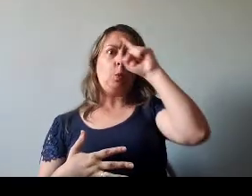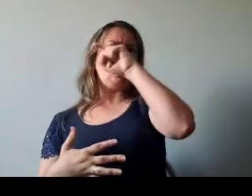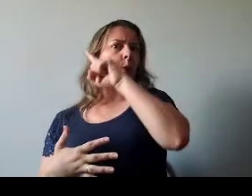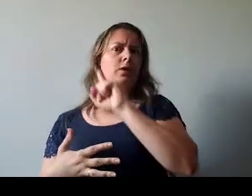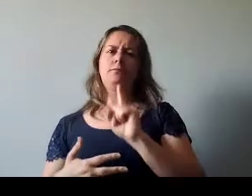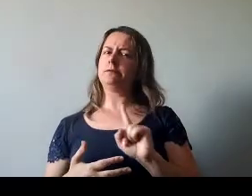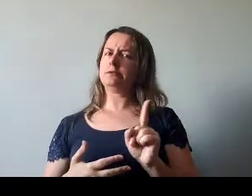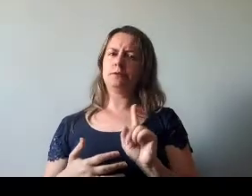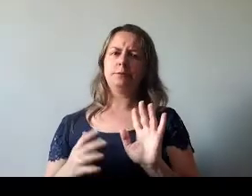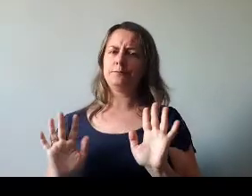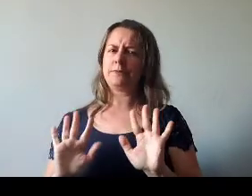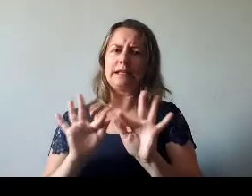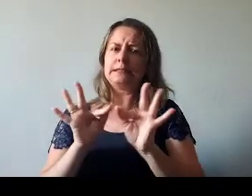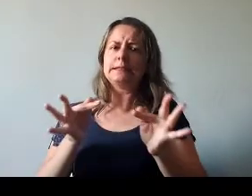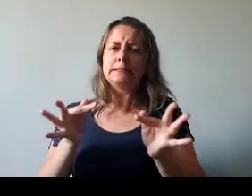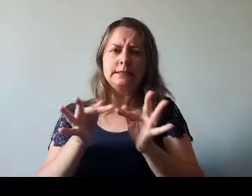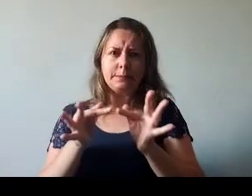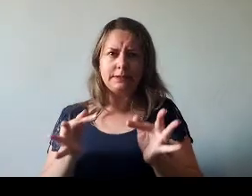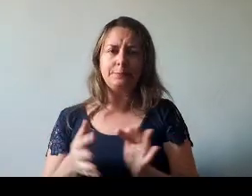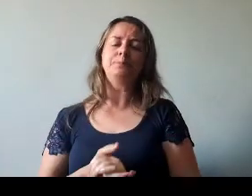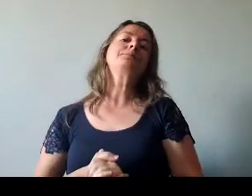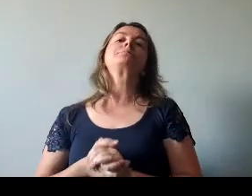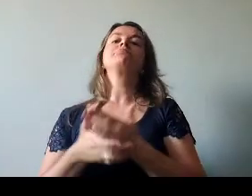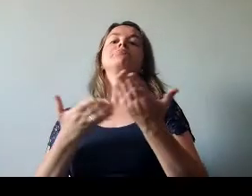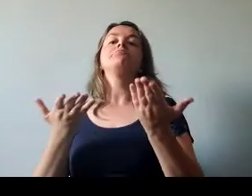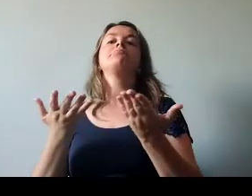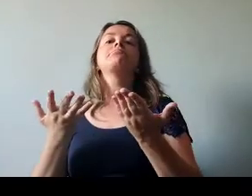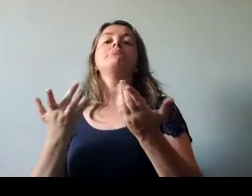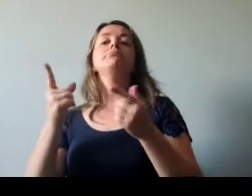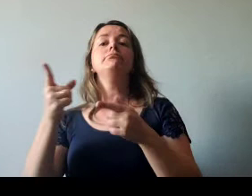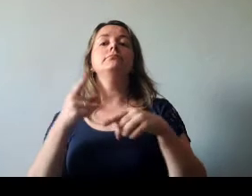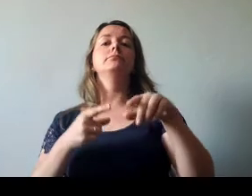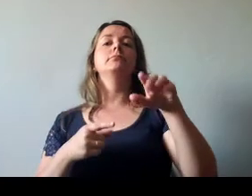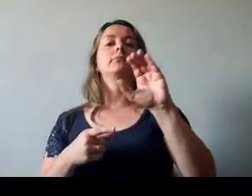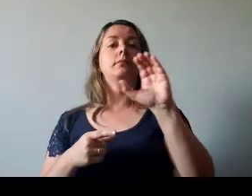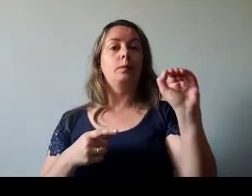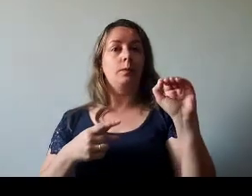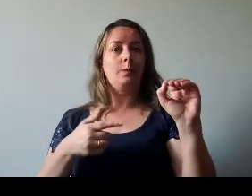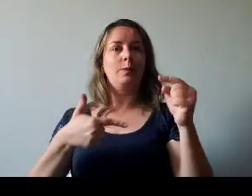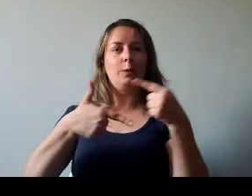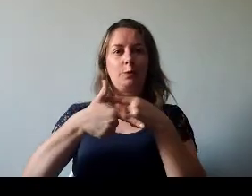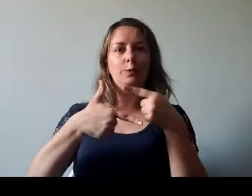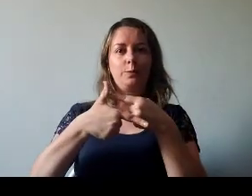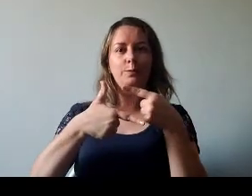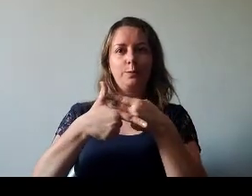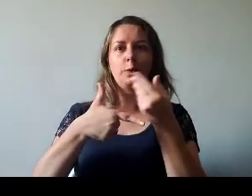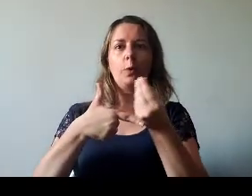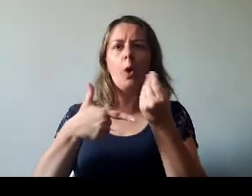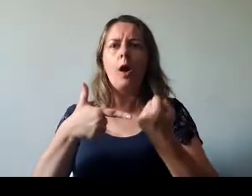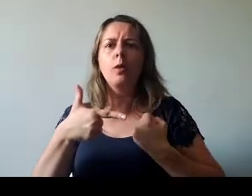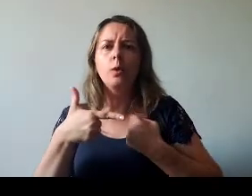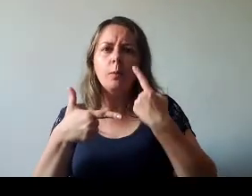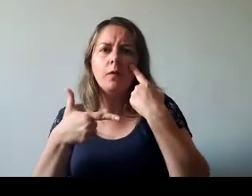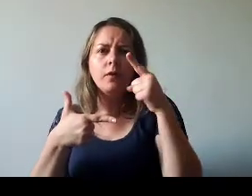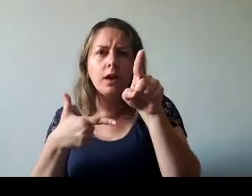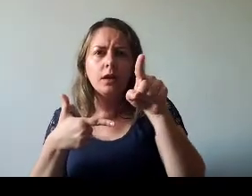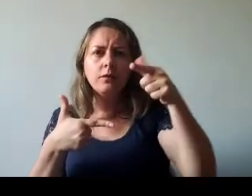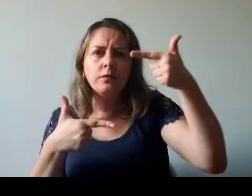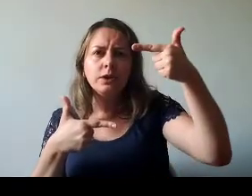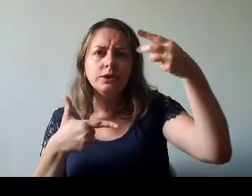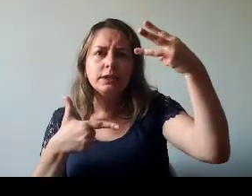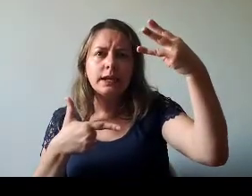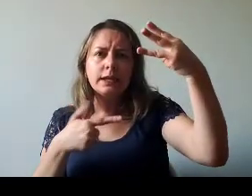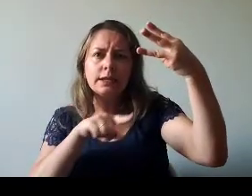É simples. O cateto oposto, ele vai aqui, ó, do 23 até o